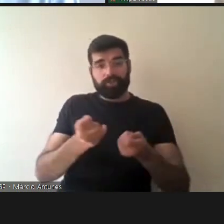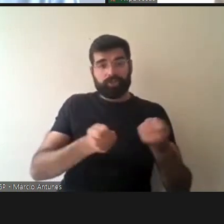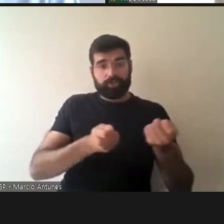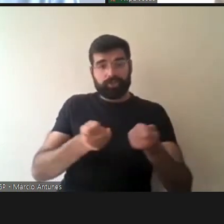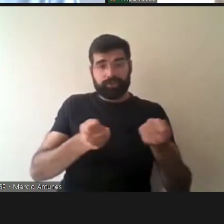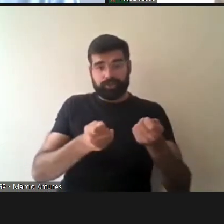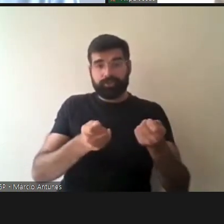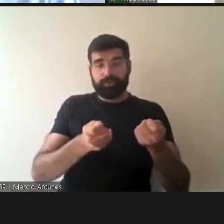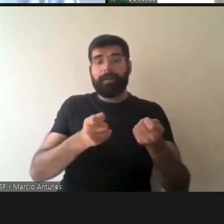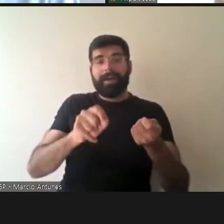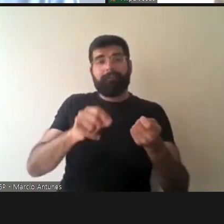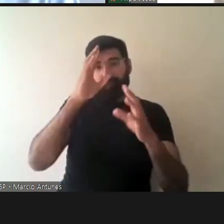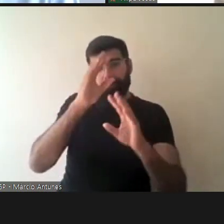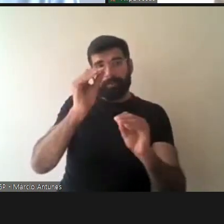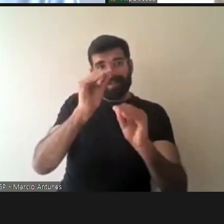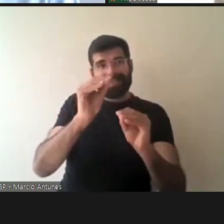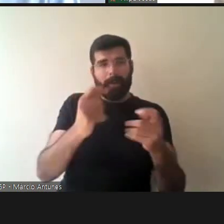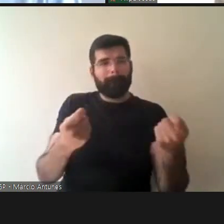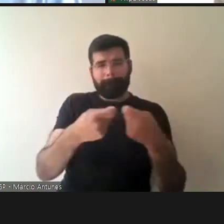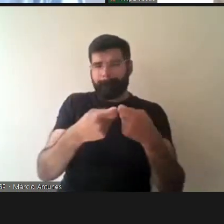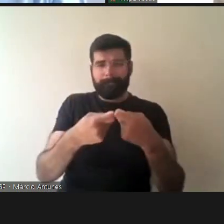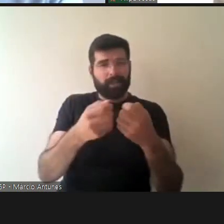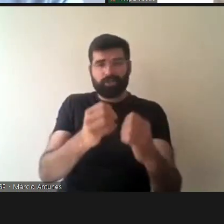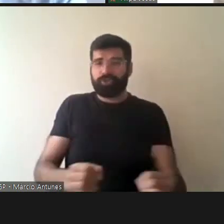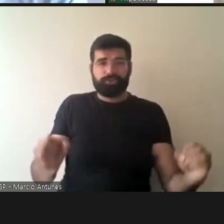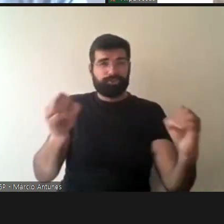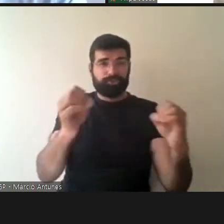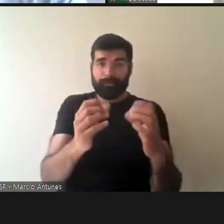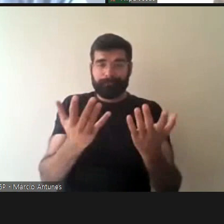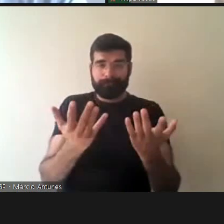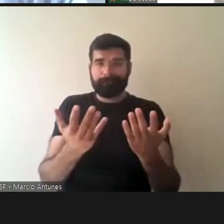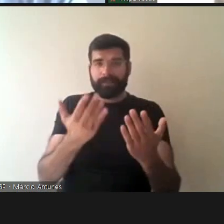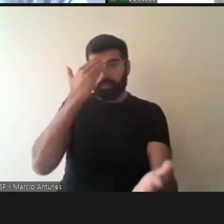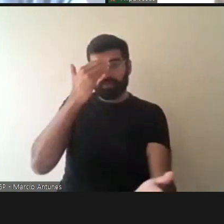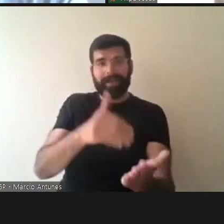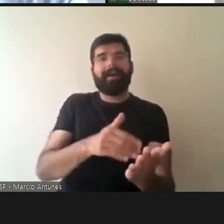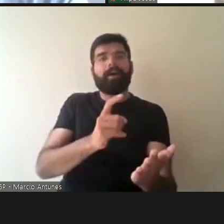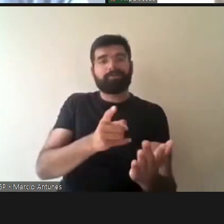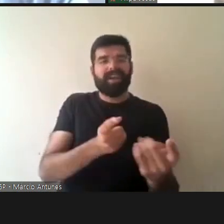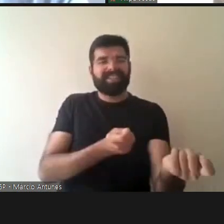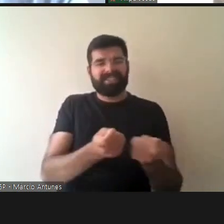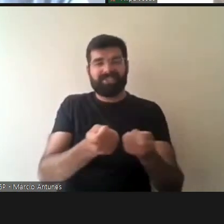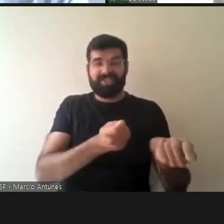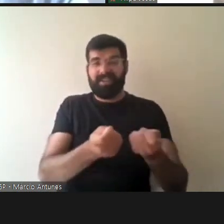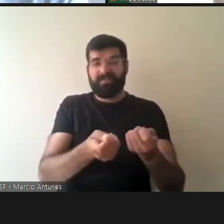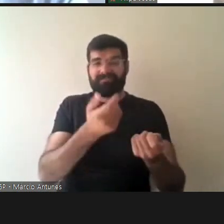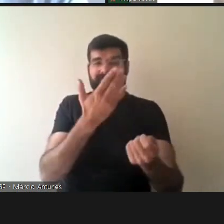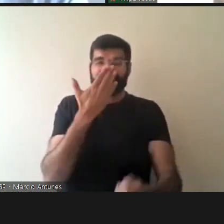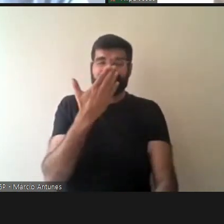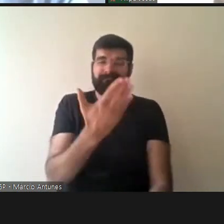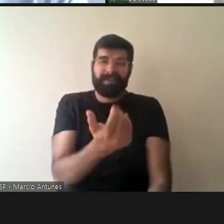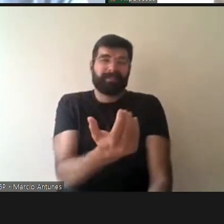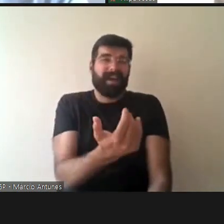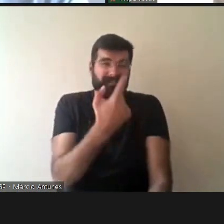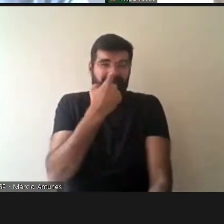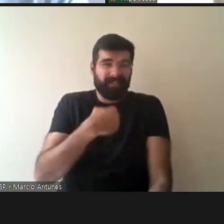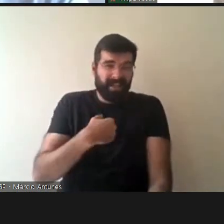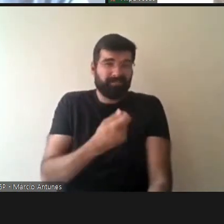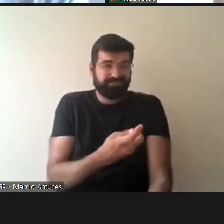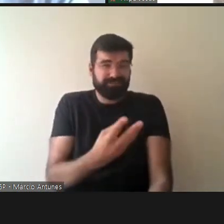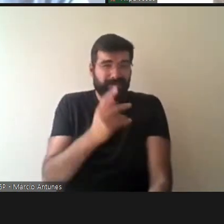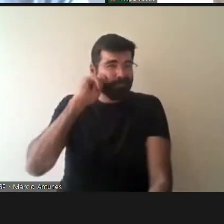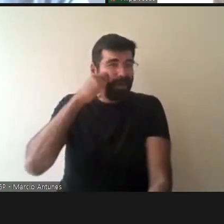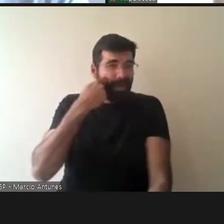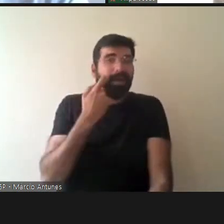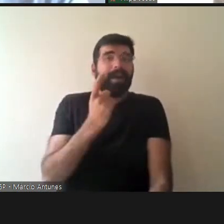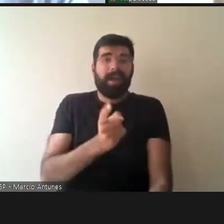possuem uma formação adequada. O resultado é uma gestão pouco eficiente e com danos para o